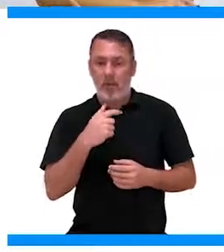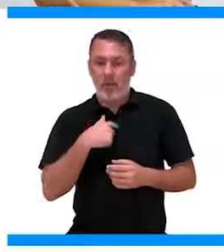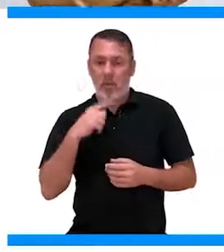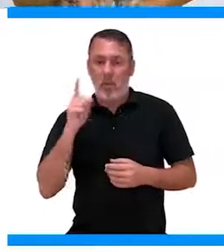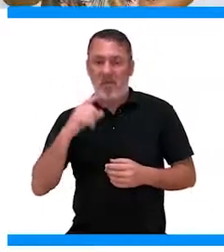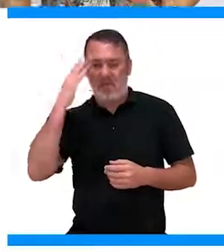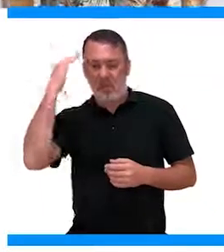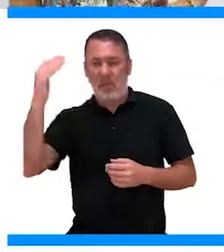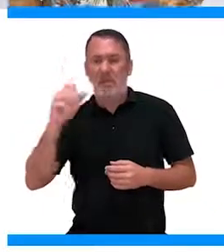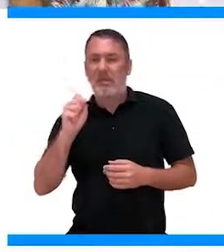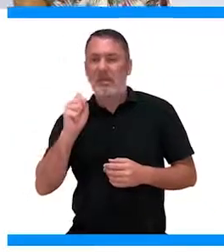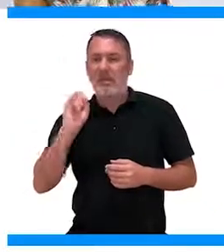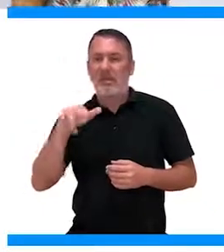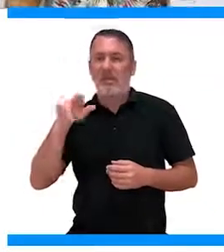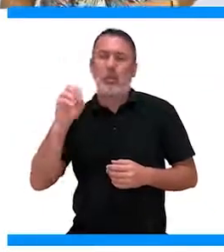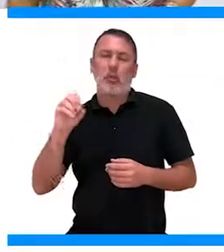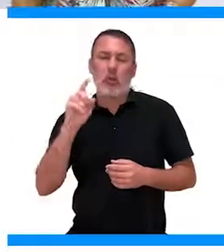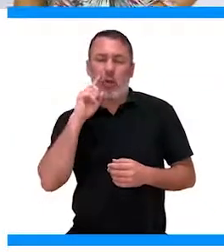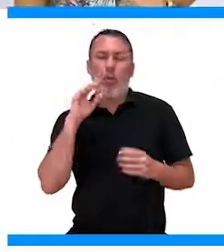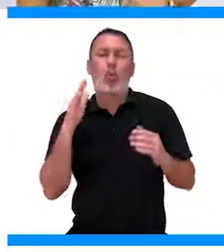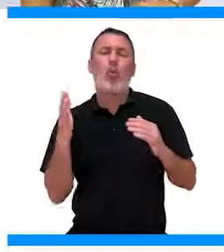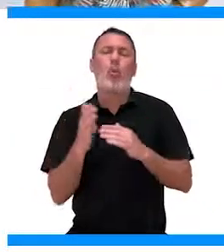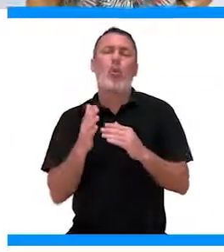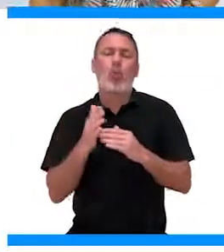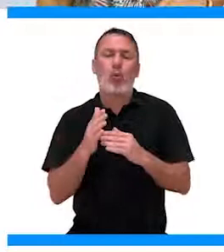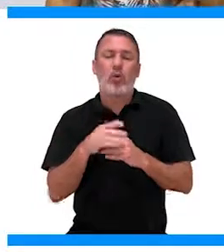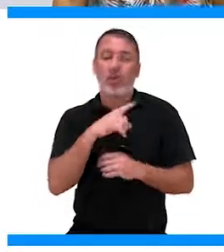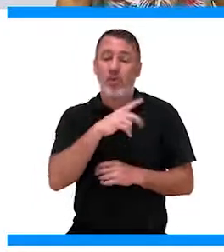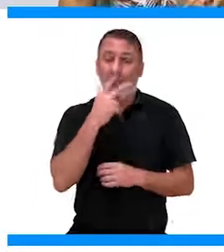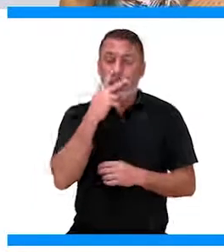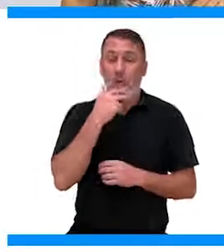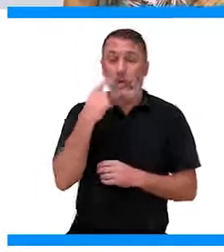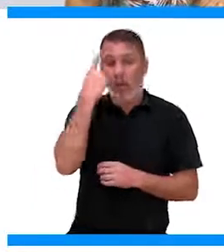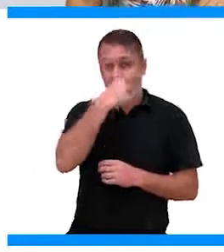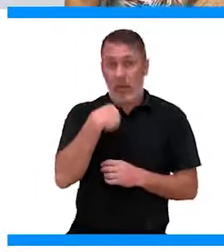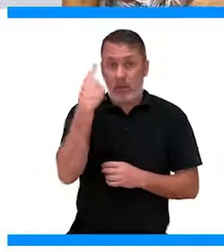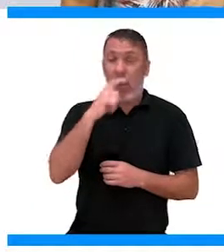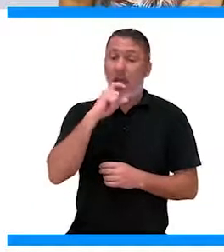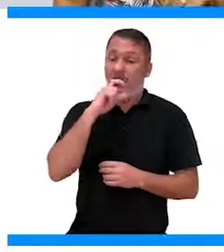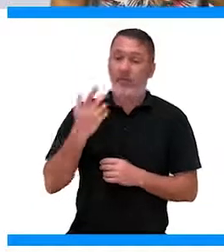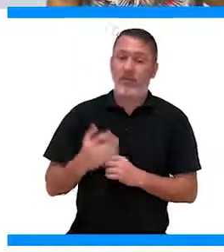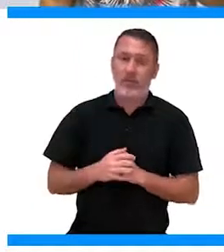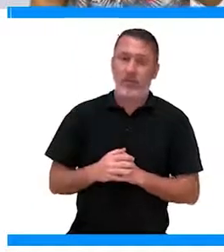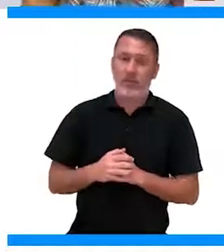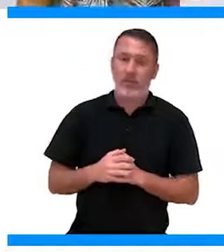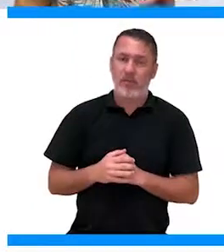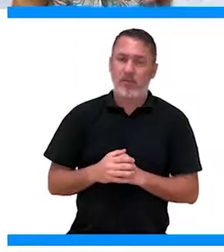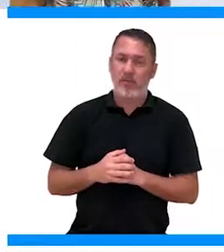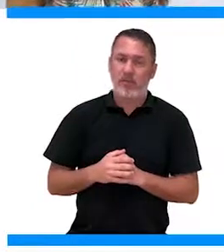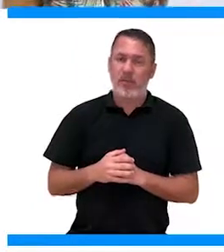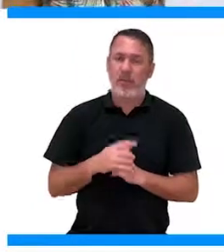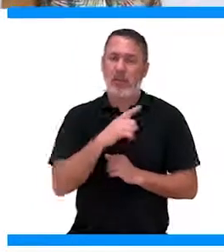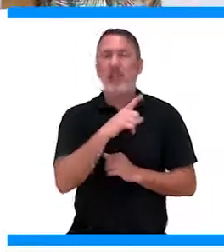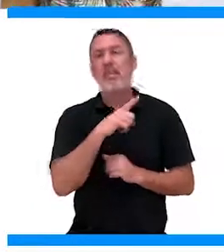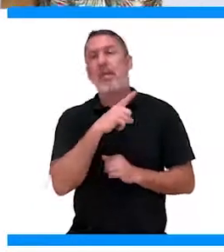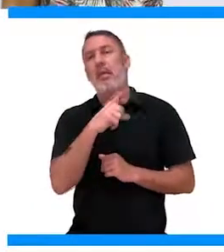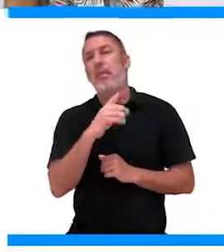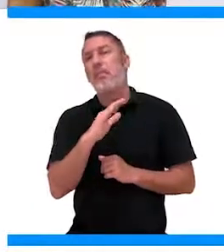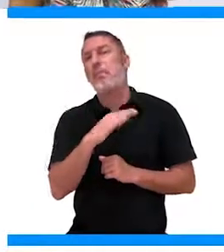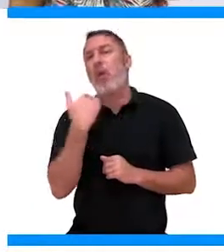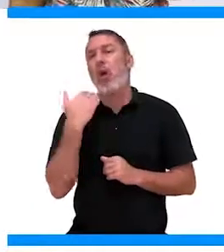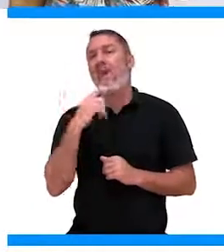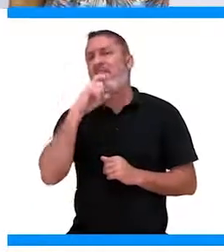sinistro. Vamos pegar a última parte ali, né? Ele está morrendo de inveja. Ninguém morre de inveja no